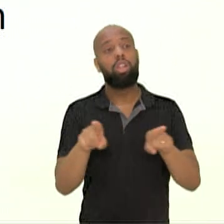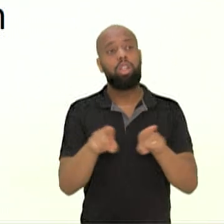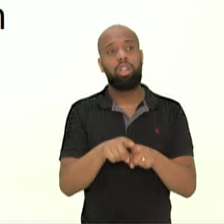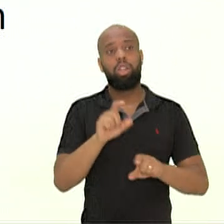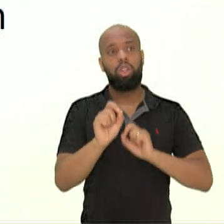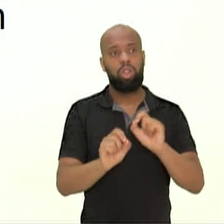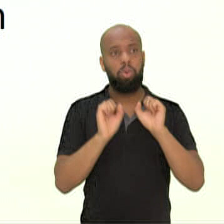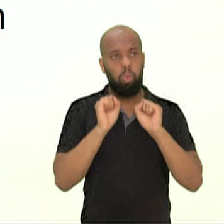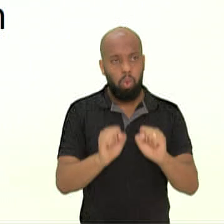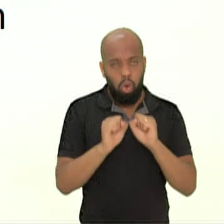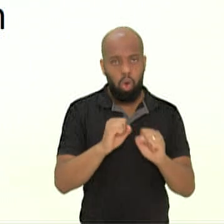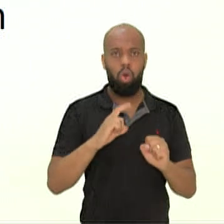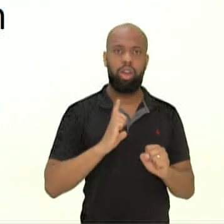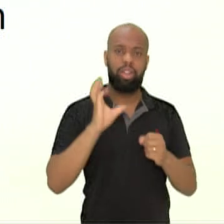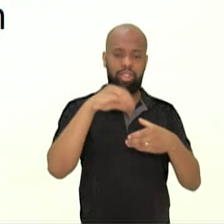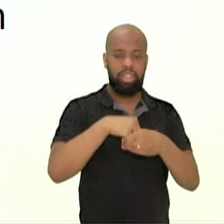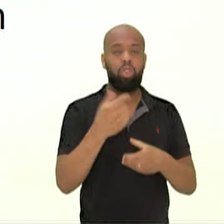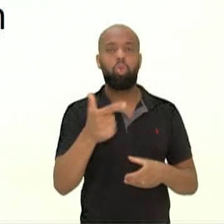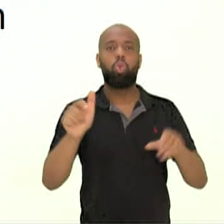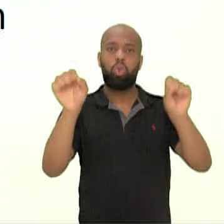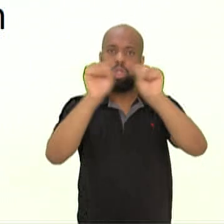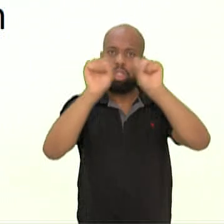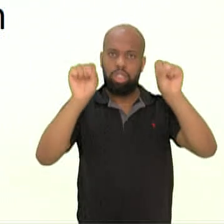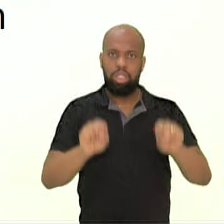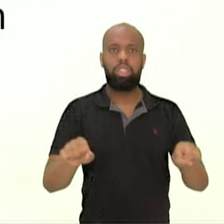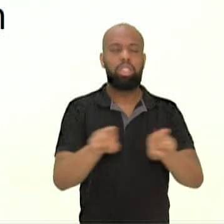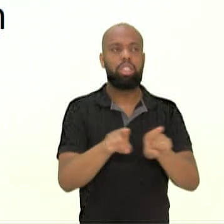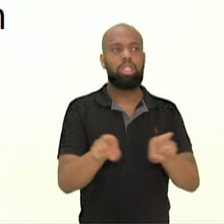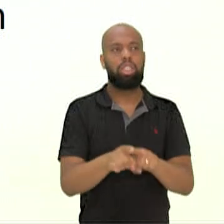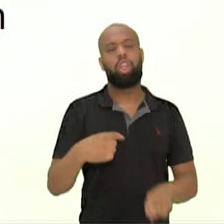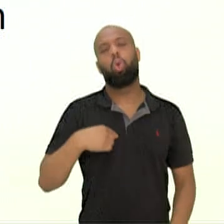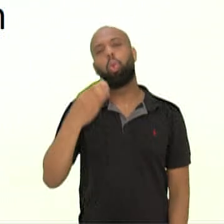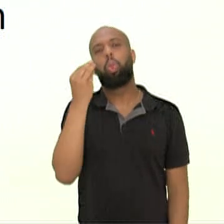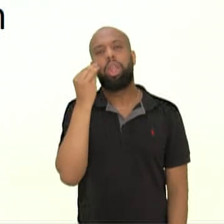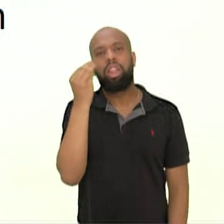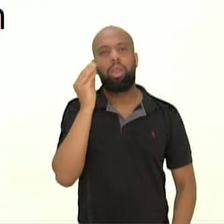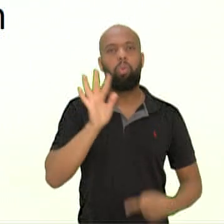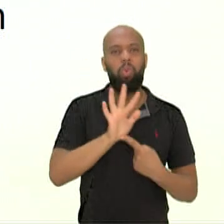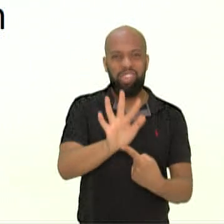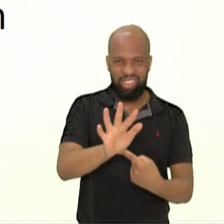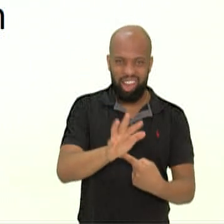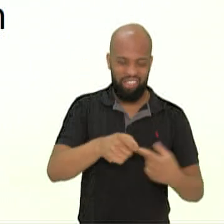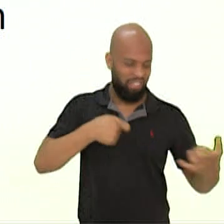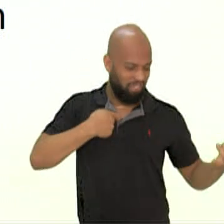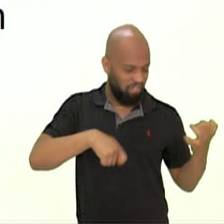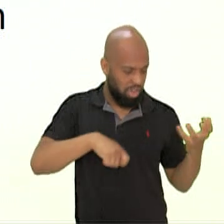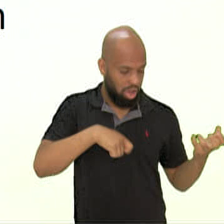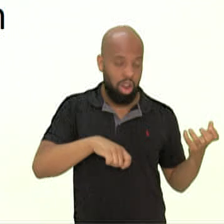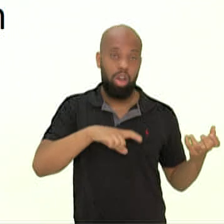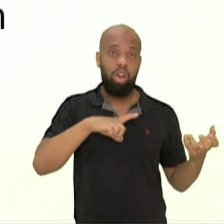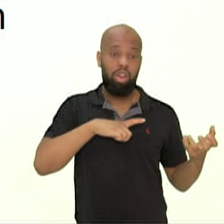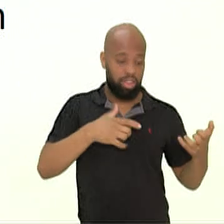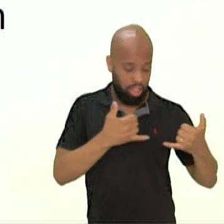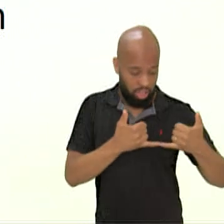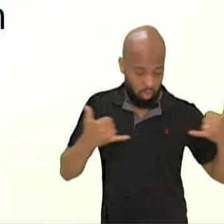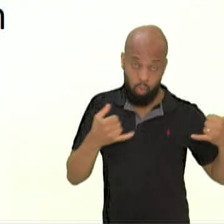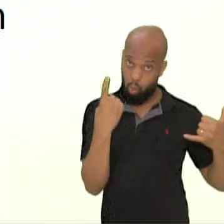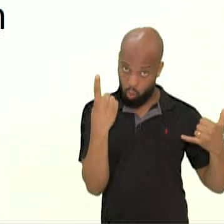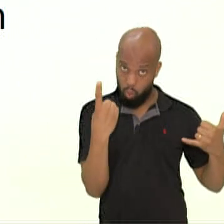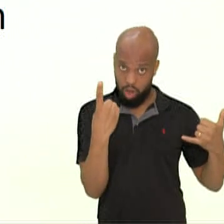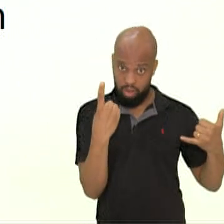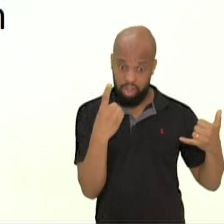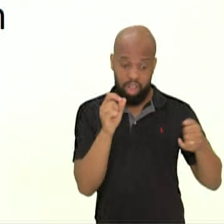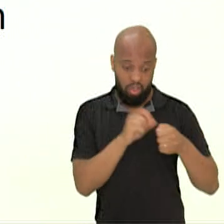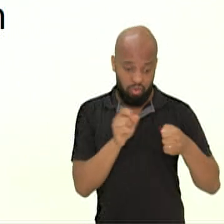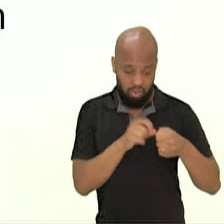que podem atuar em outro sistema. Então é o que eu tentei mostrar para vocês aqui na ideia do violão, aonde você vai ter uma frequência musical que ela vai